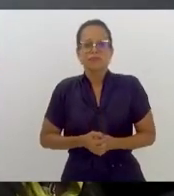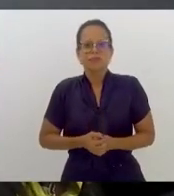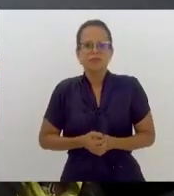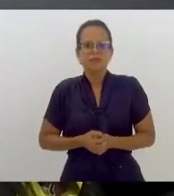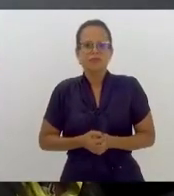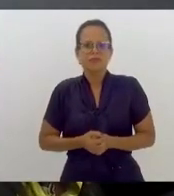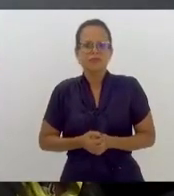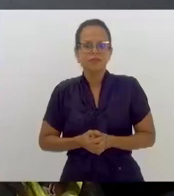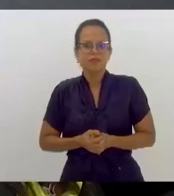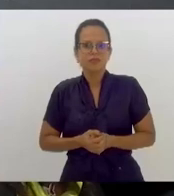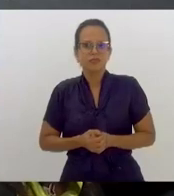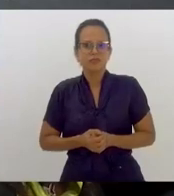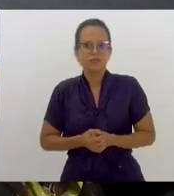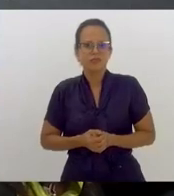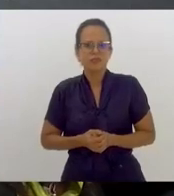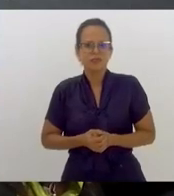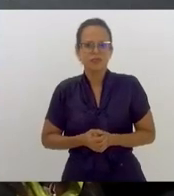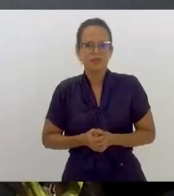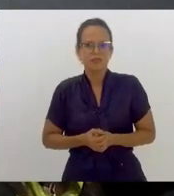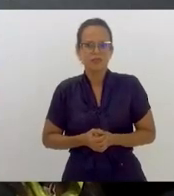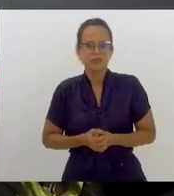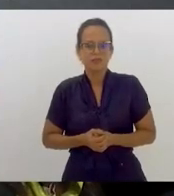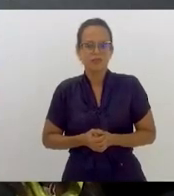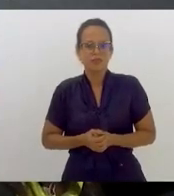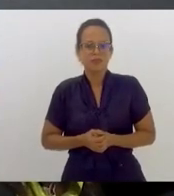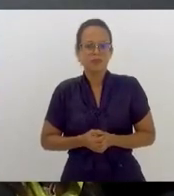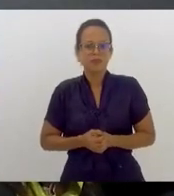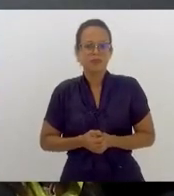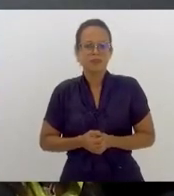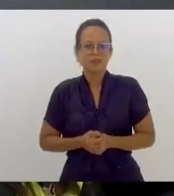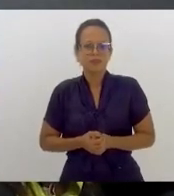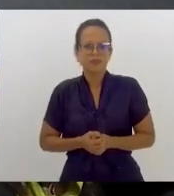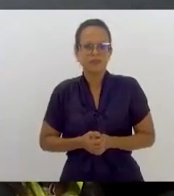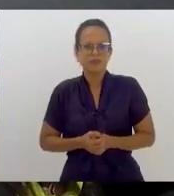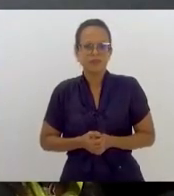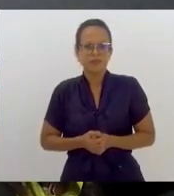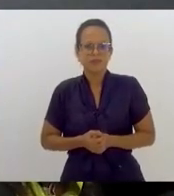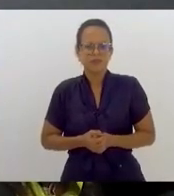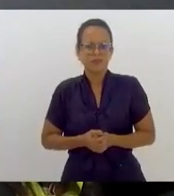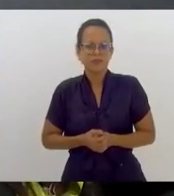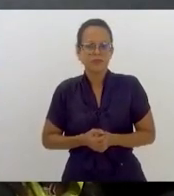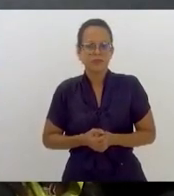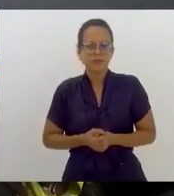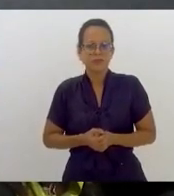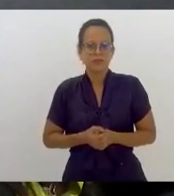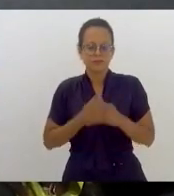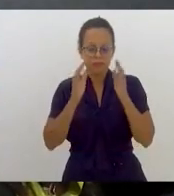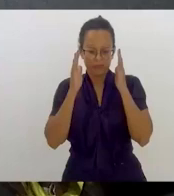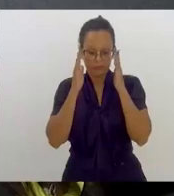Décimo primeiro está sem acordo aqui. Tá? Estamos contando o que é para manter.